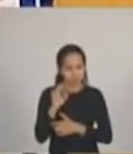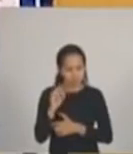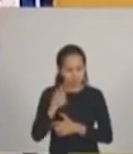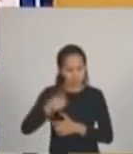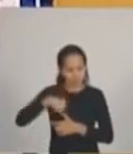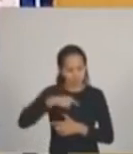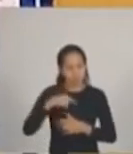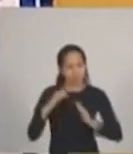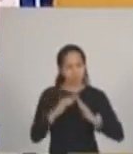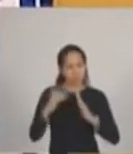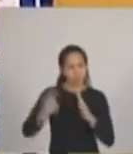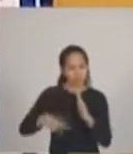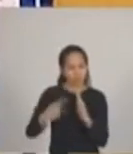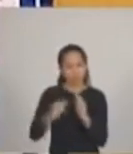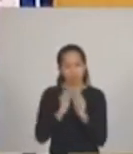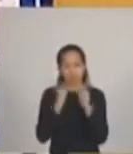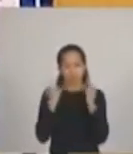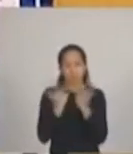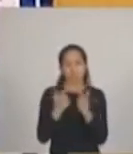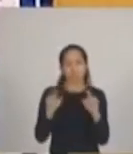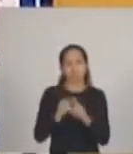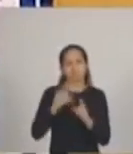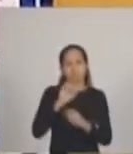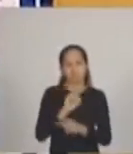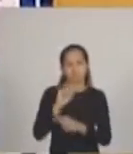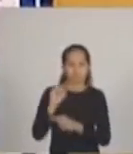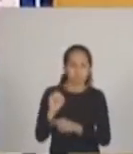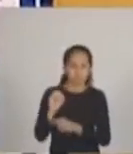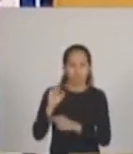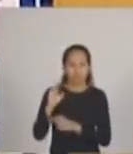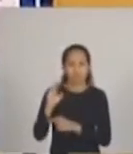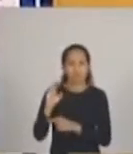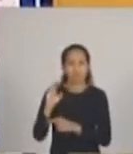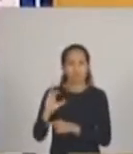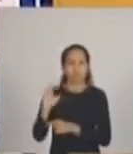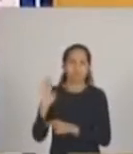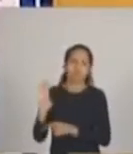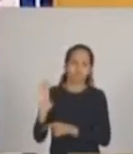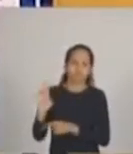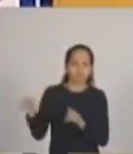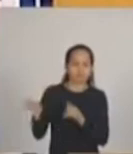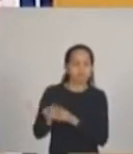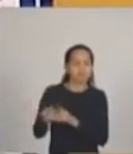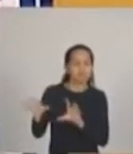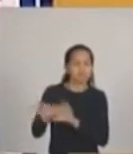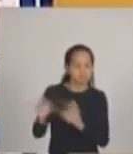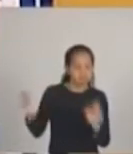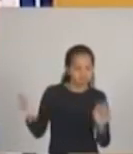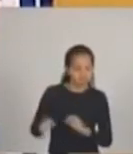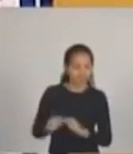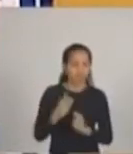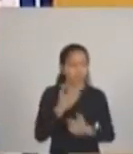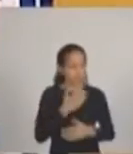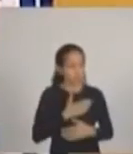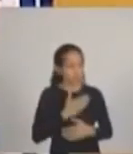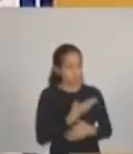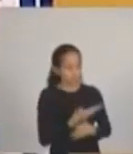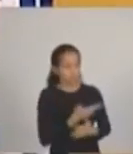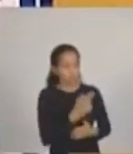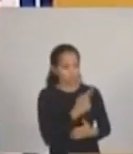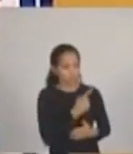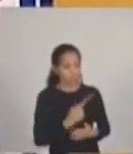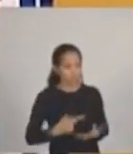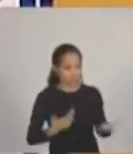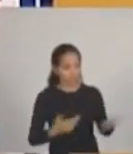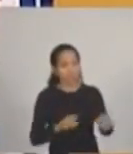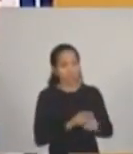trabalho também da OCB, de parceria com a OCB, e eu gostaria, presidente Eric Musso, de solicitar